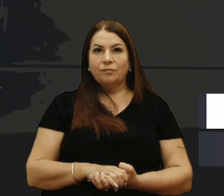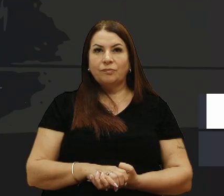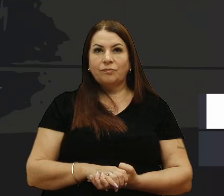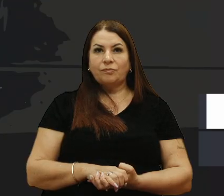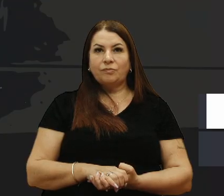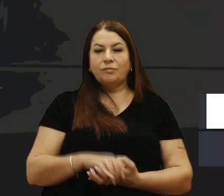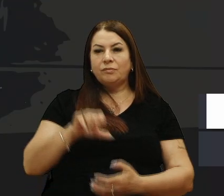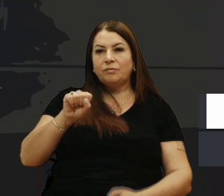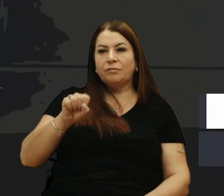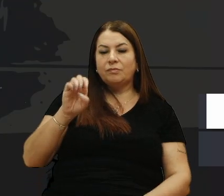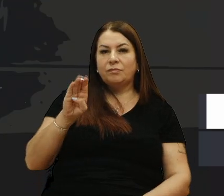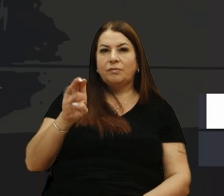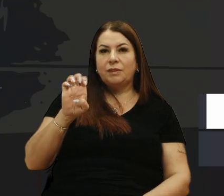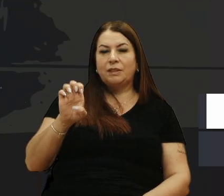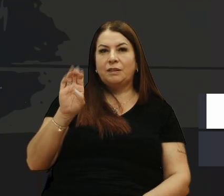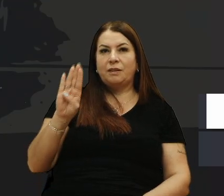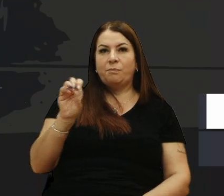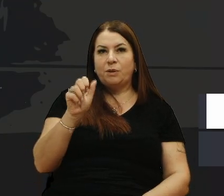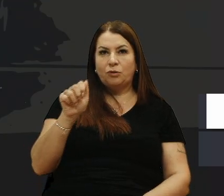Sebastião